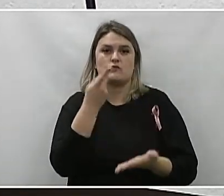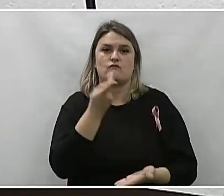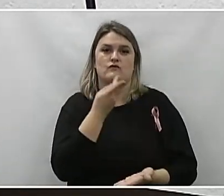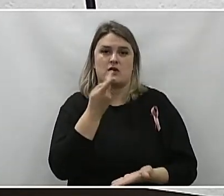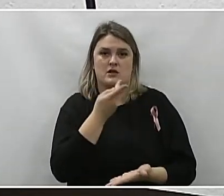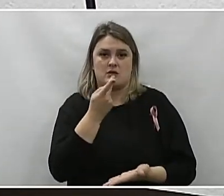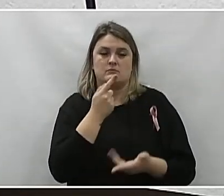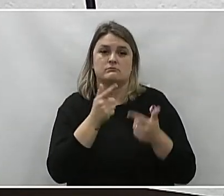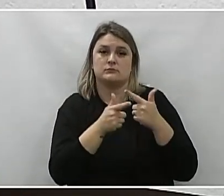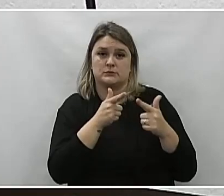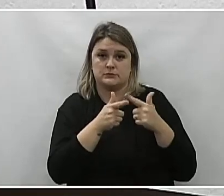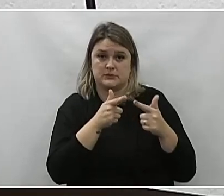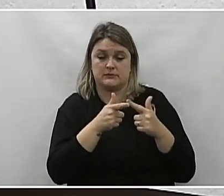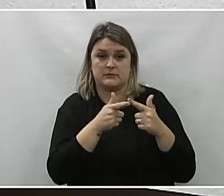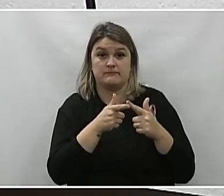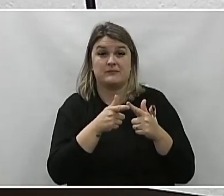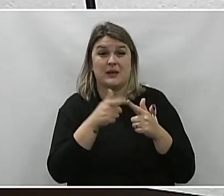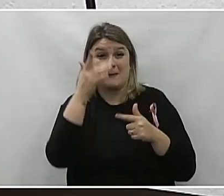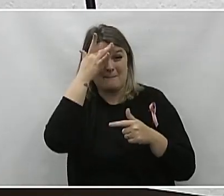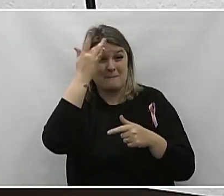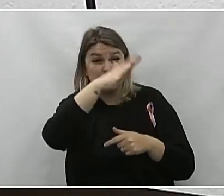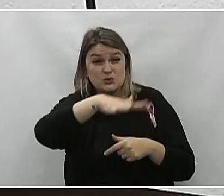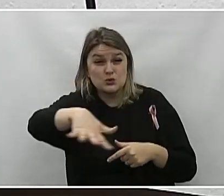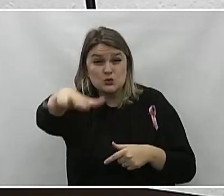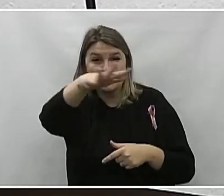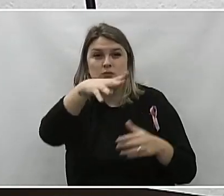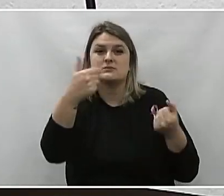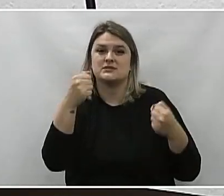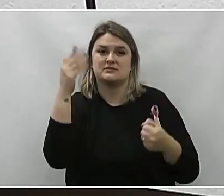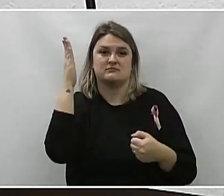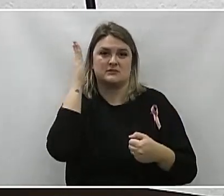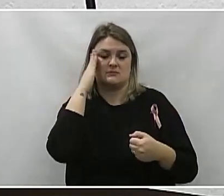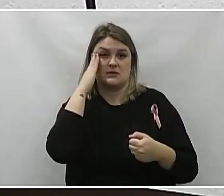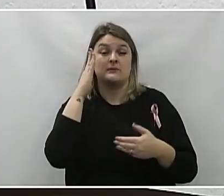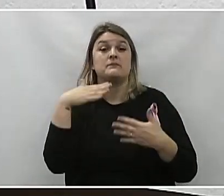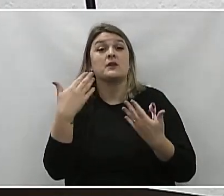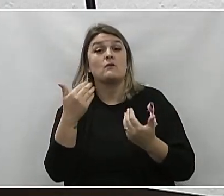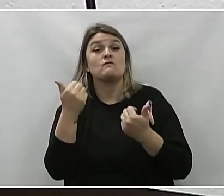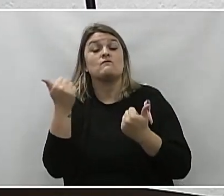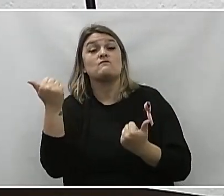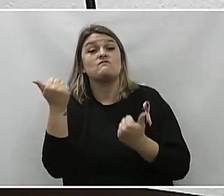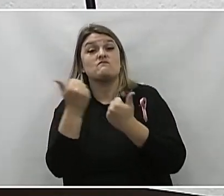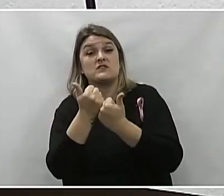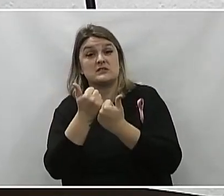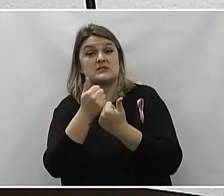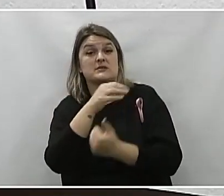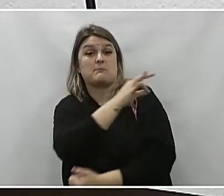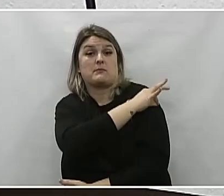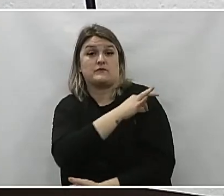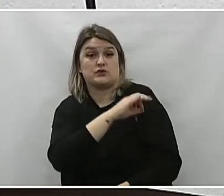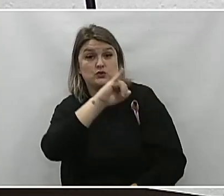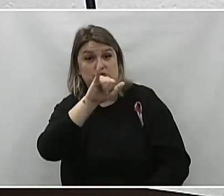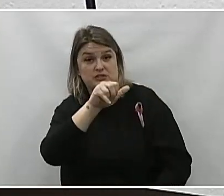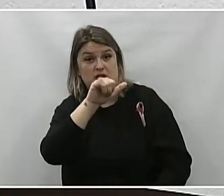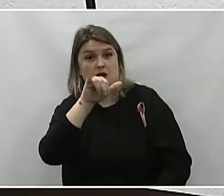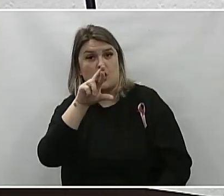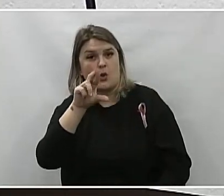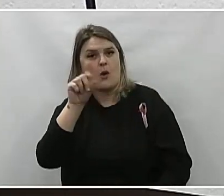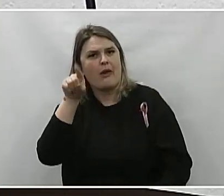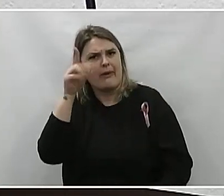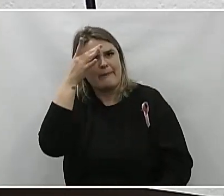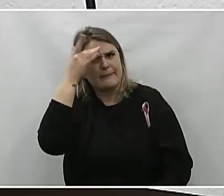essa situação levar a conhecimento de todos e Jairo é uma peça muito importante